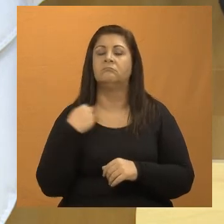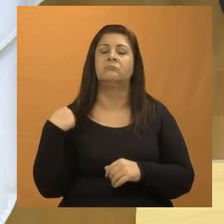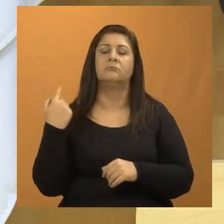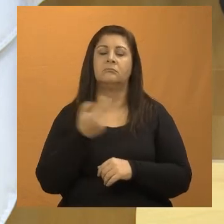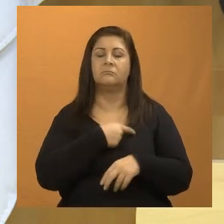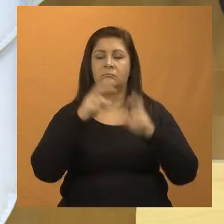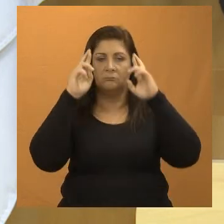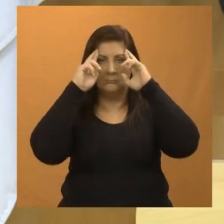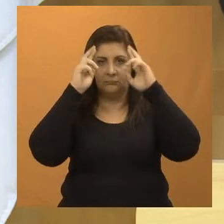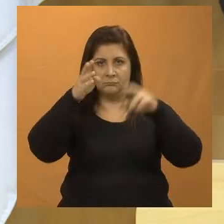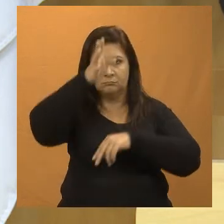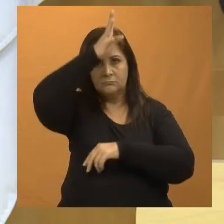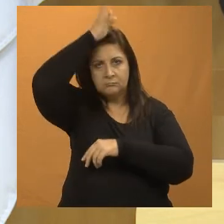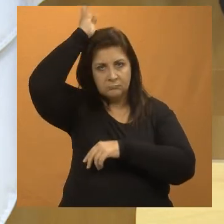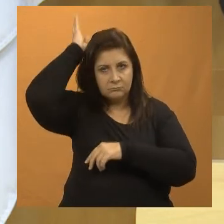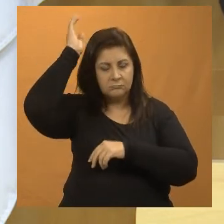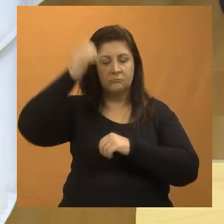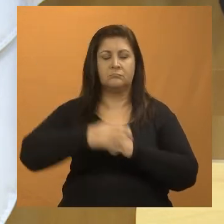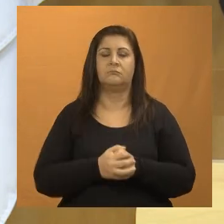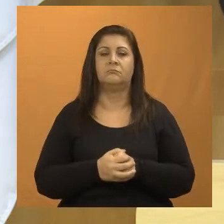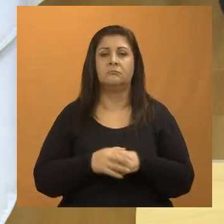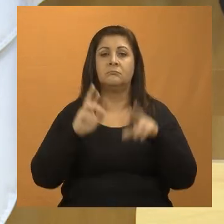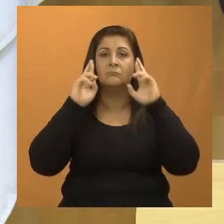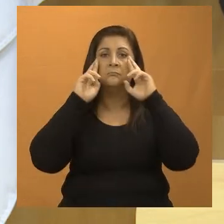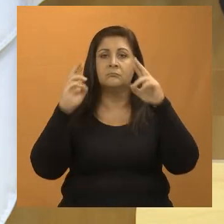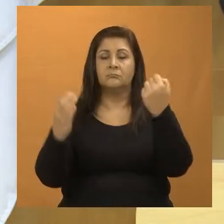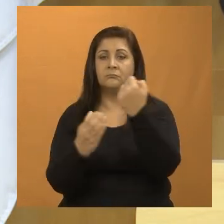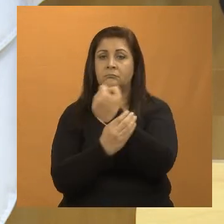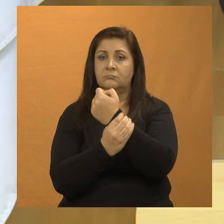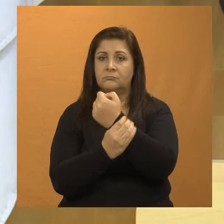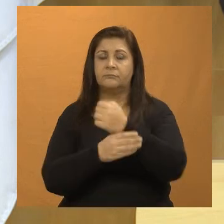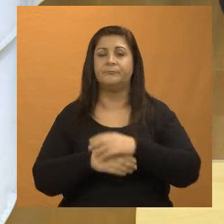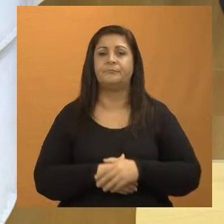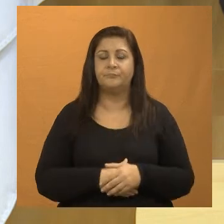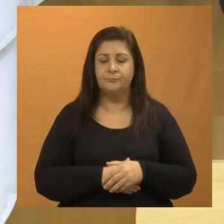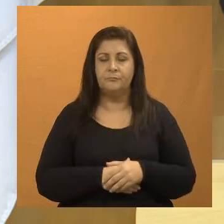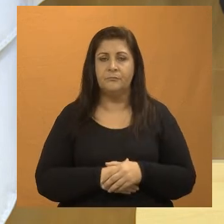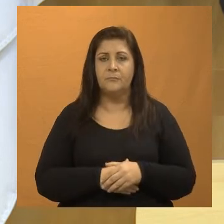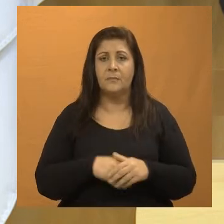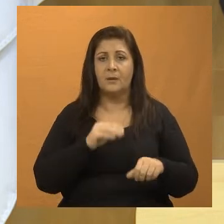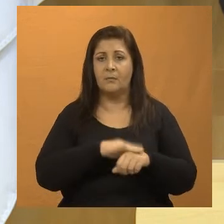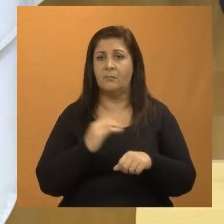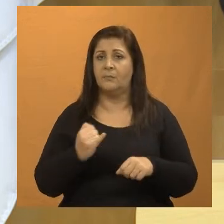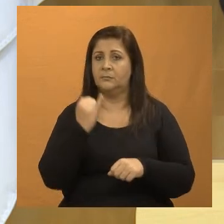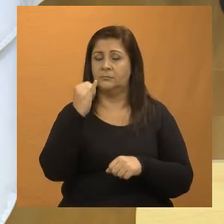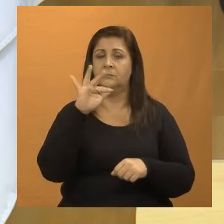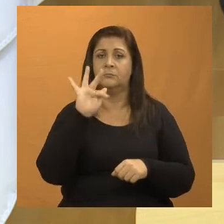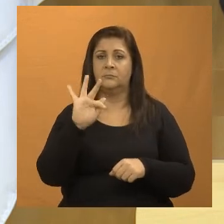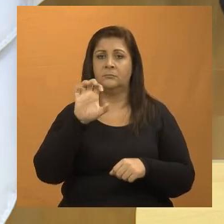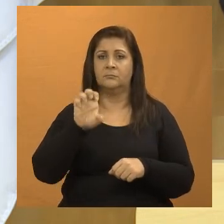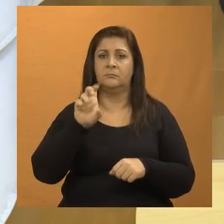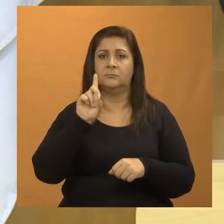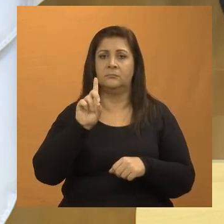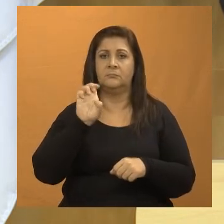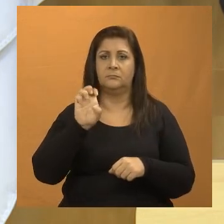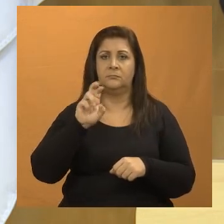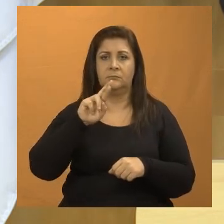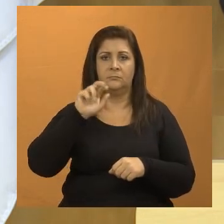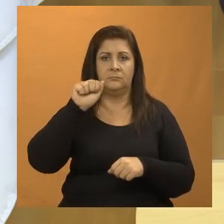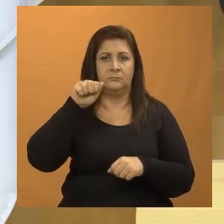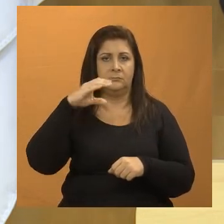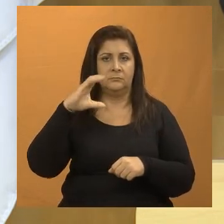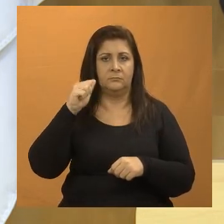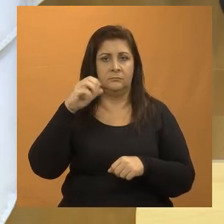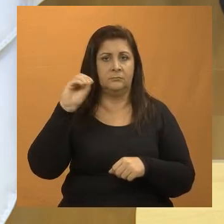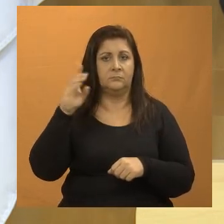o que o bombeiro diz, respeitaremos o que a Defesa Civil diz e, principalmente, o que a própria federação nos exige.